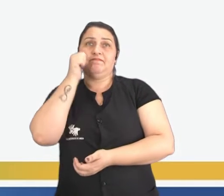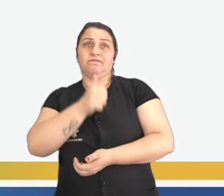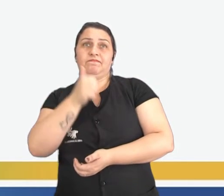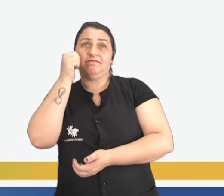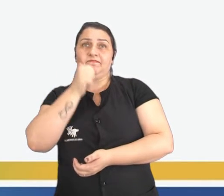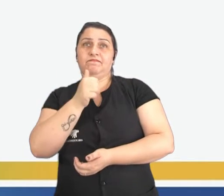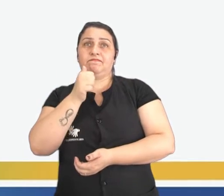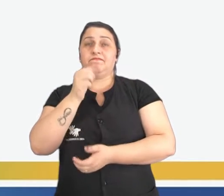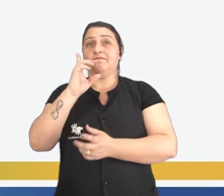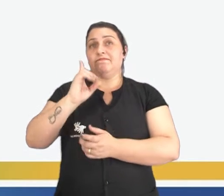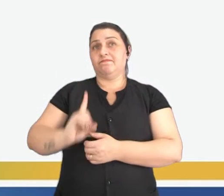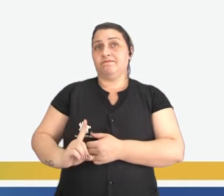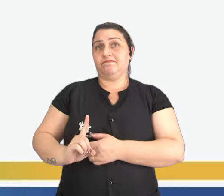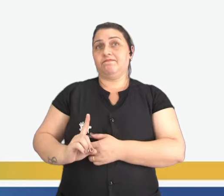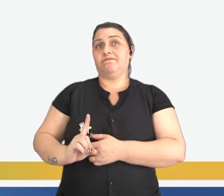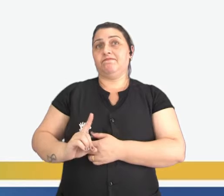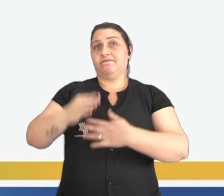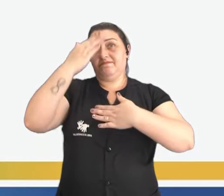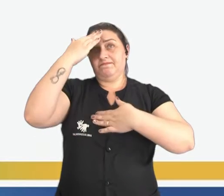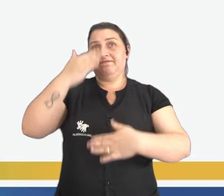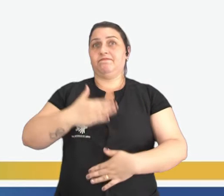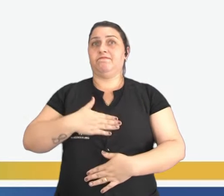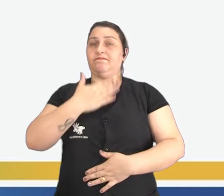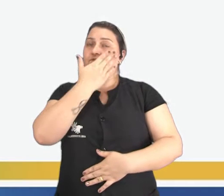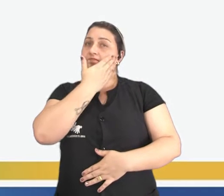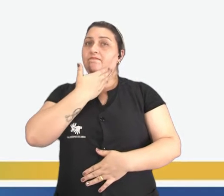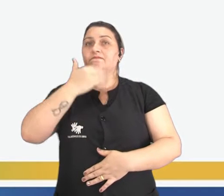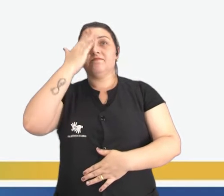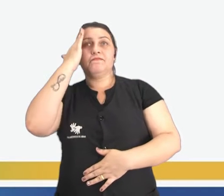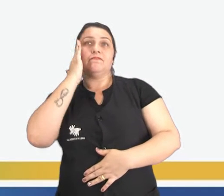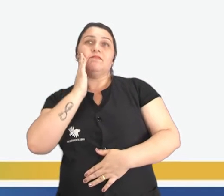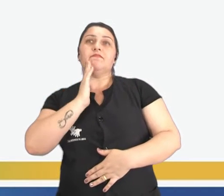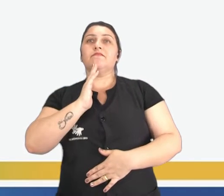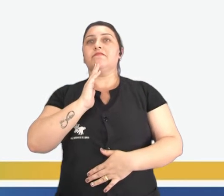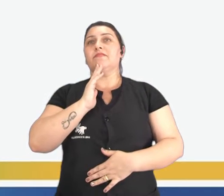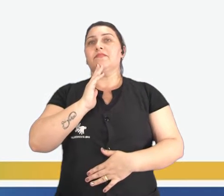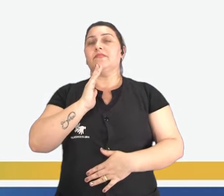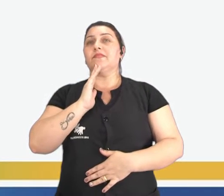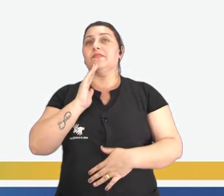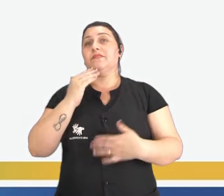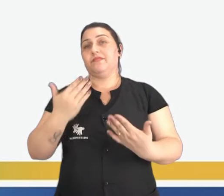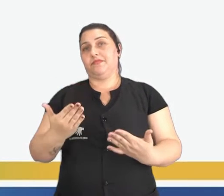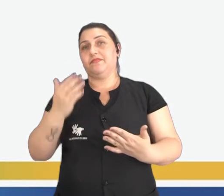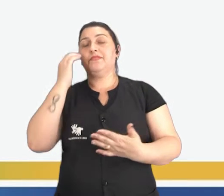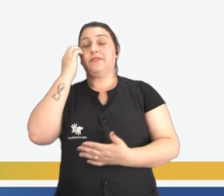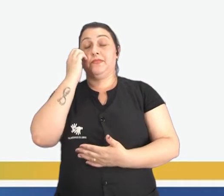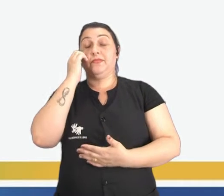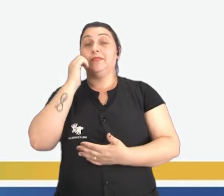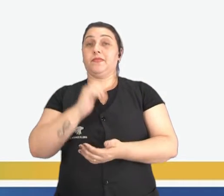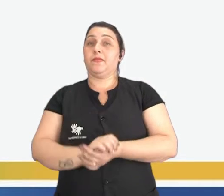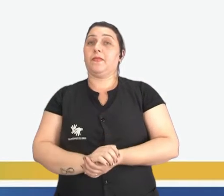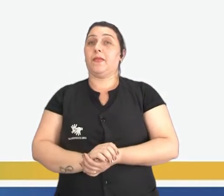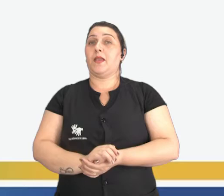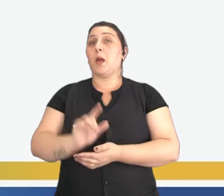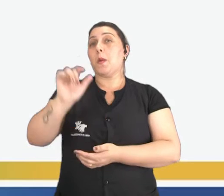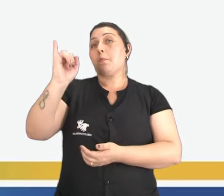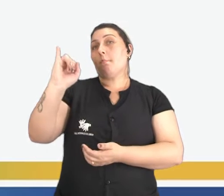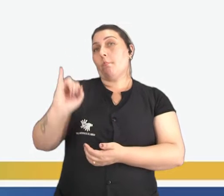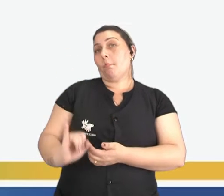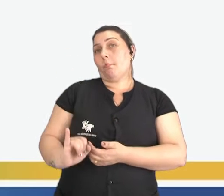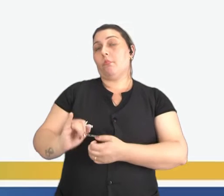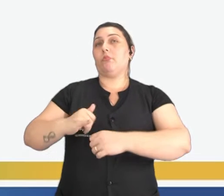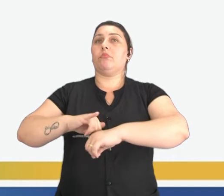mulheres, os deficientes físicos, a aparência, tá? Que é os estereotipos que a gente fala,